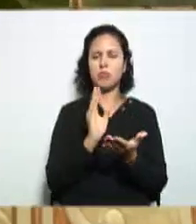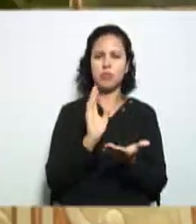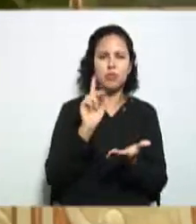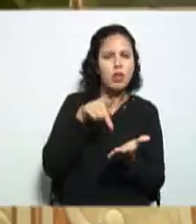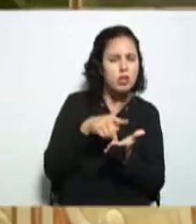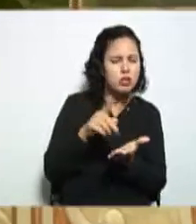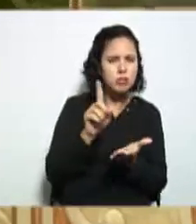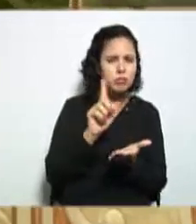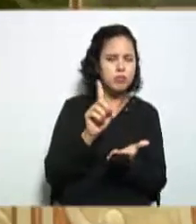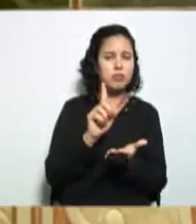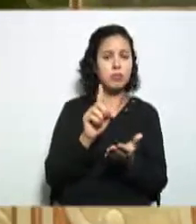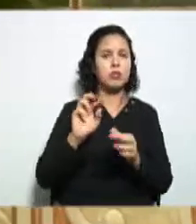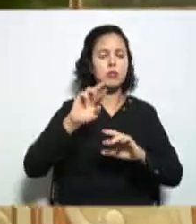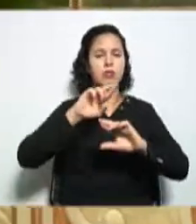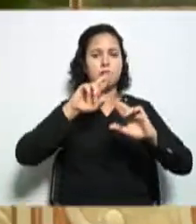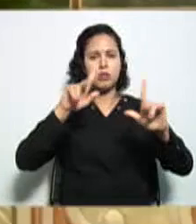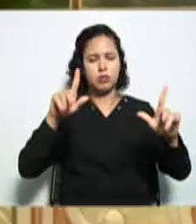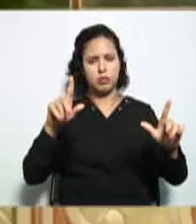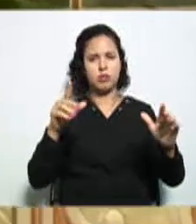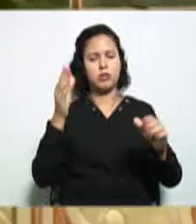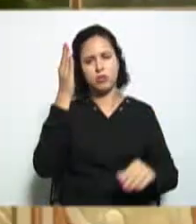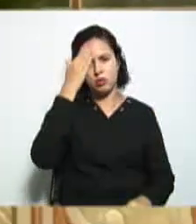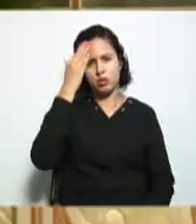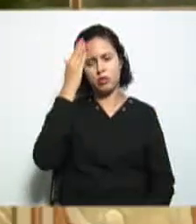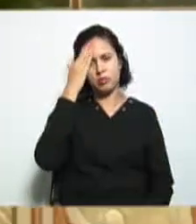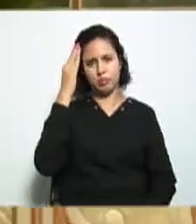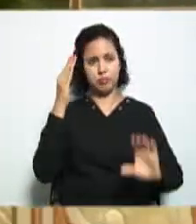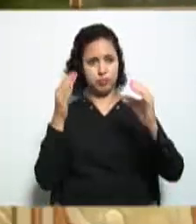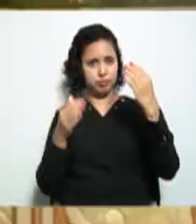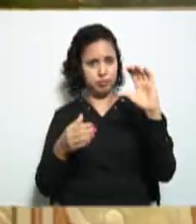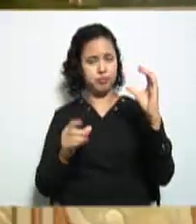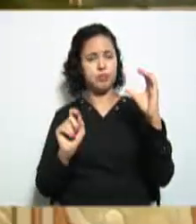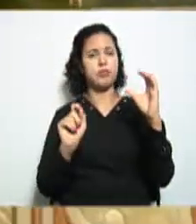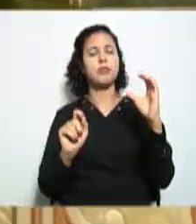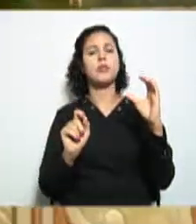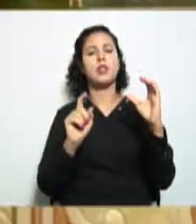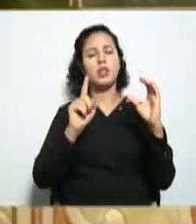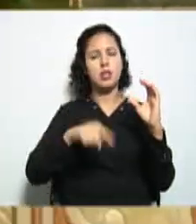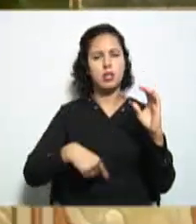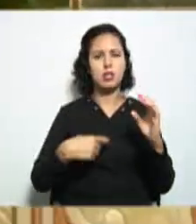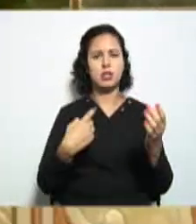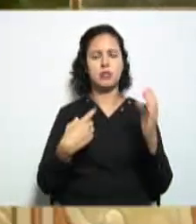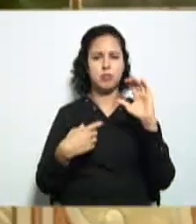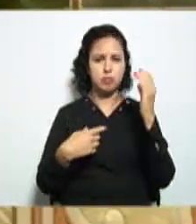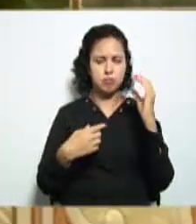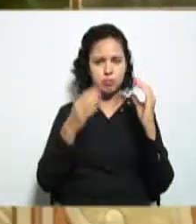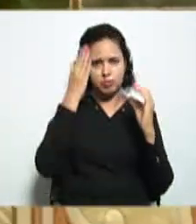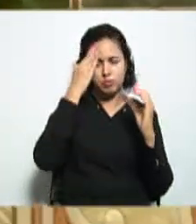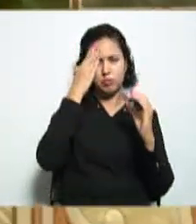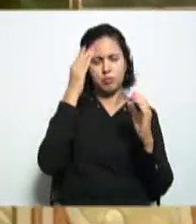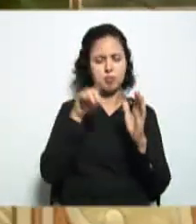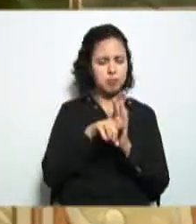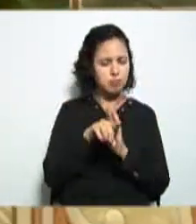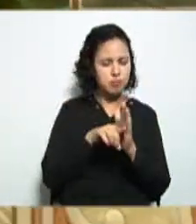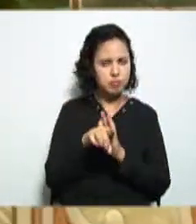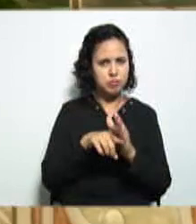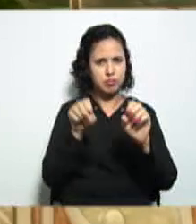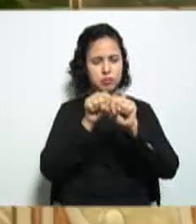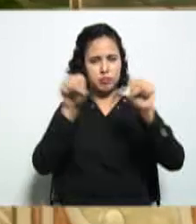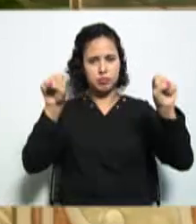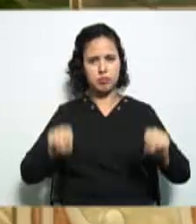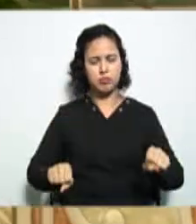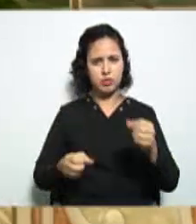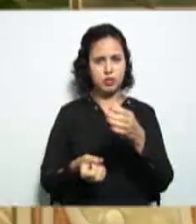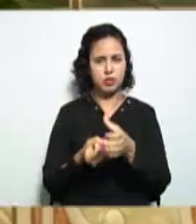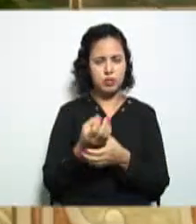verdade. Diferentemente, o saber produzido através da ciência é um saber sistematizado,